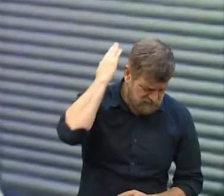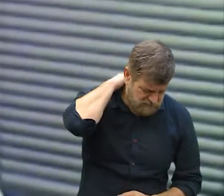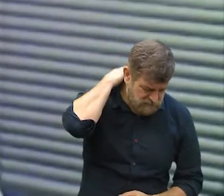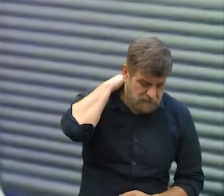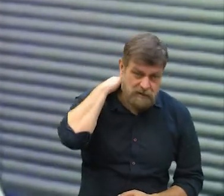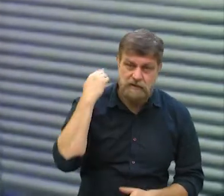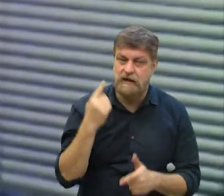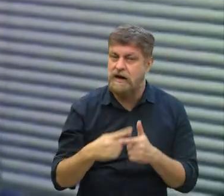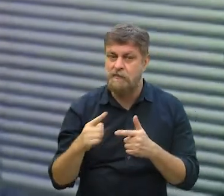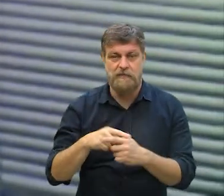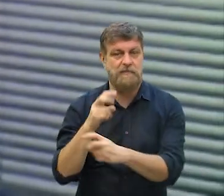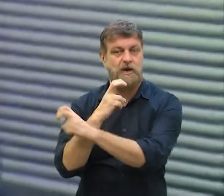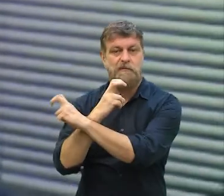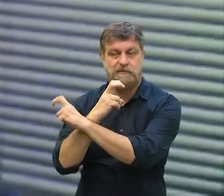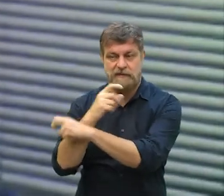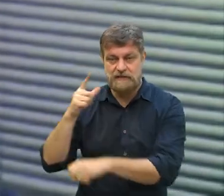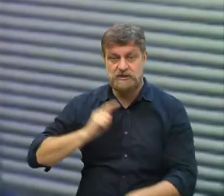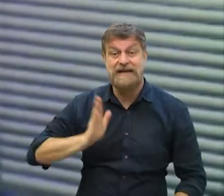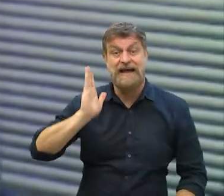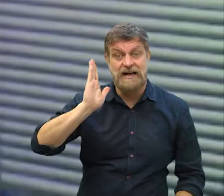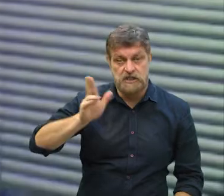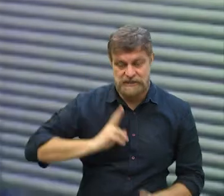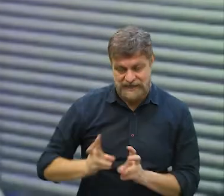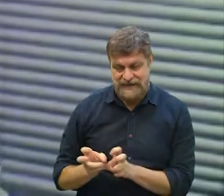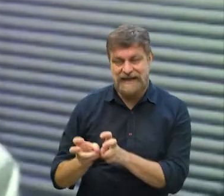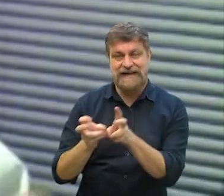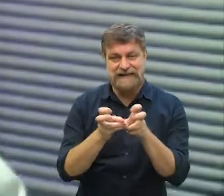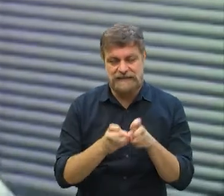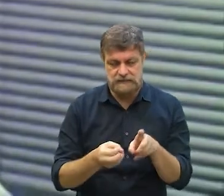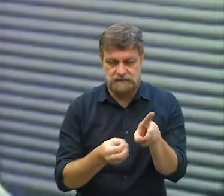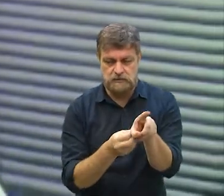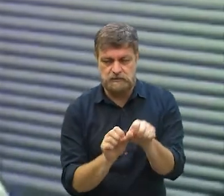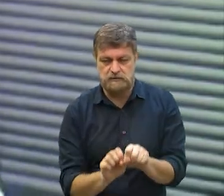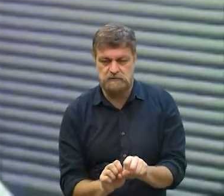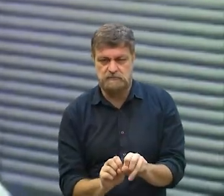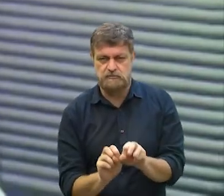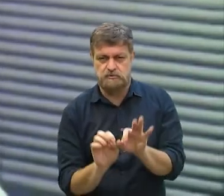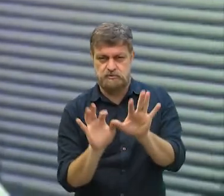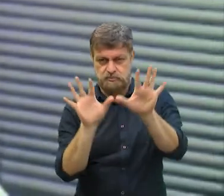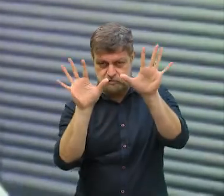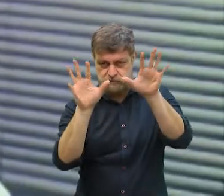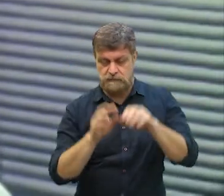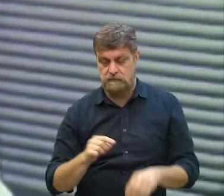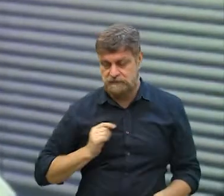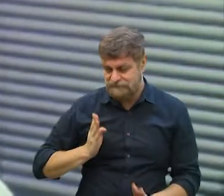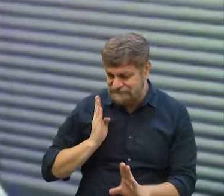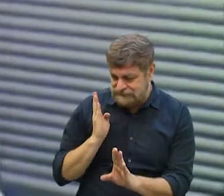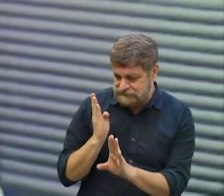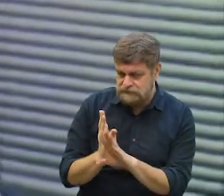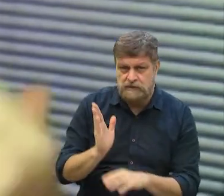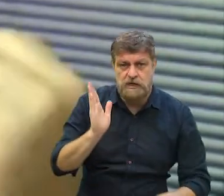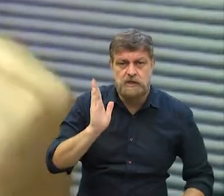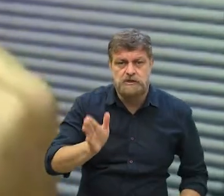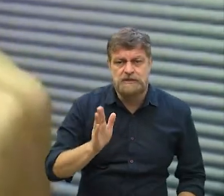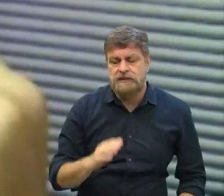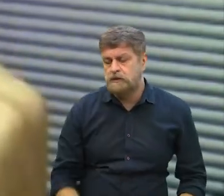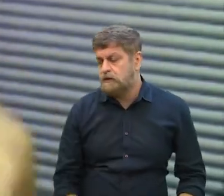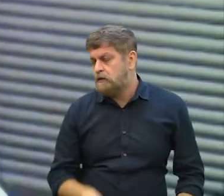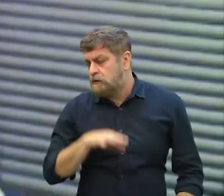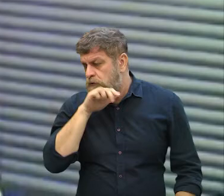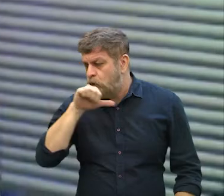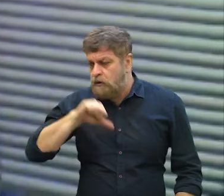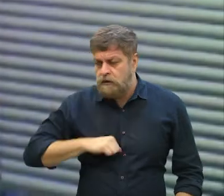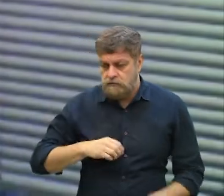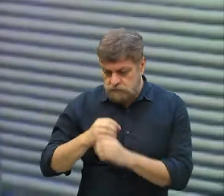na verdade, não era um problema ortopédico, era uma metástase de um câncer de próstata invadindo a coluna. E você descobria já nessa fase,